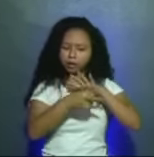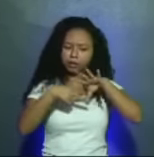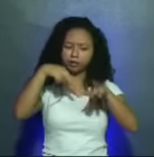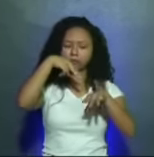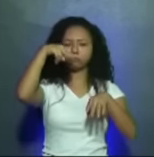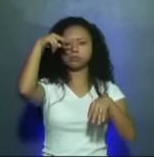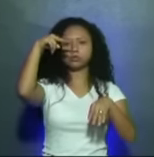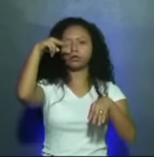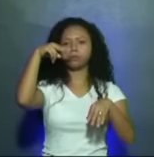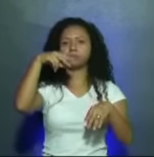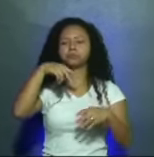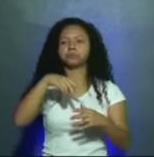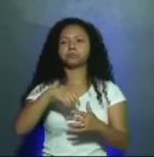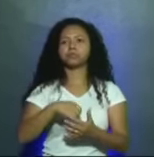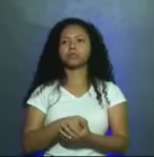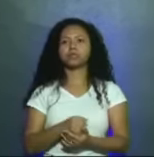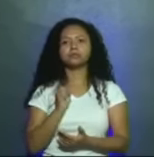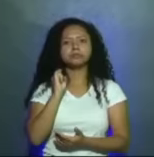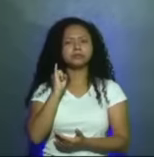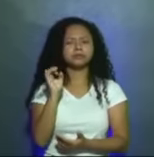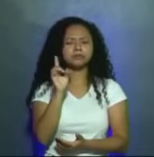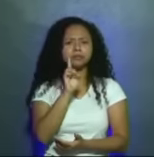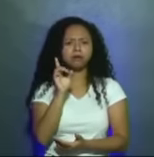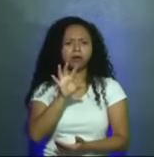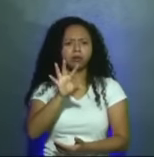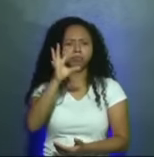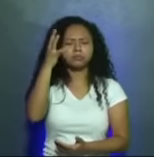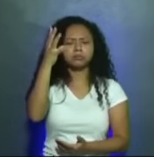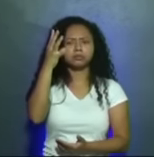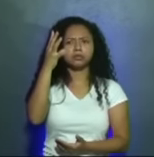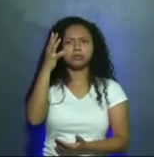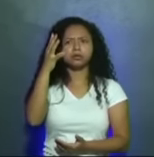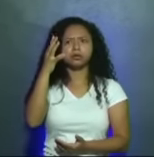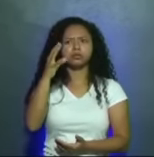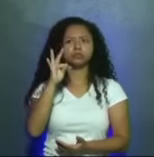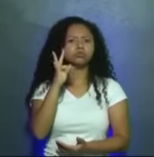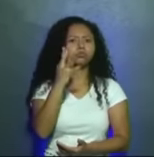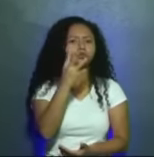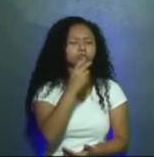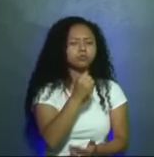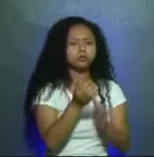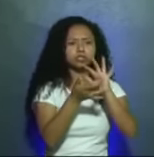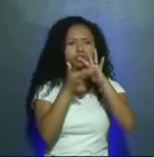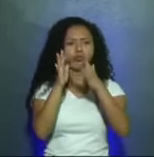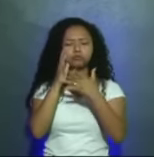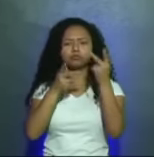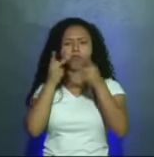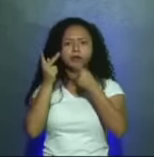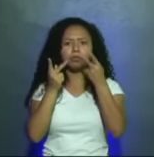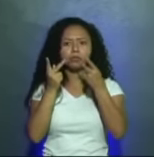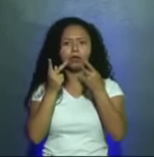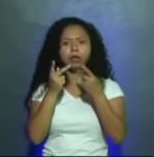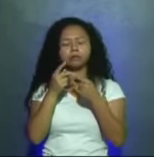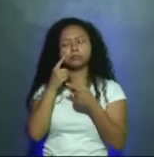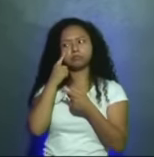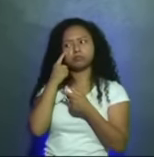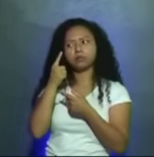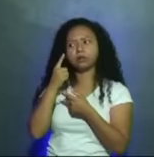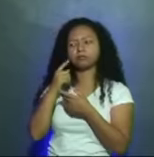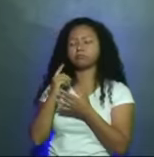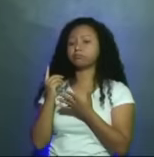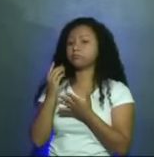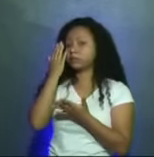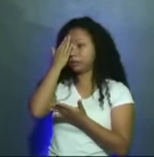que ele falou, nós não poderíamos confiar. Mas ele cumpriu tudo. Ele